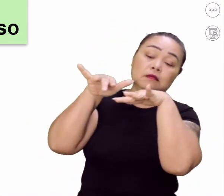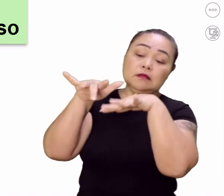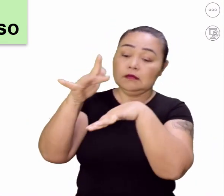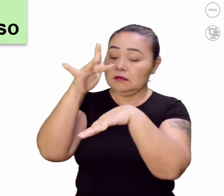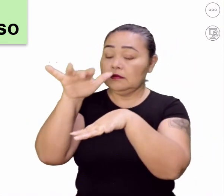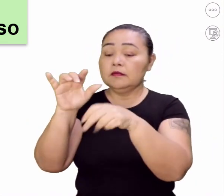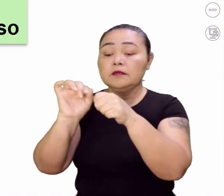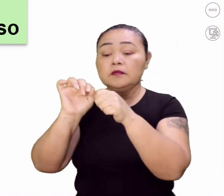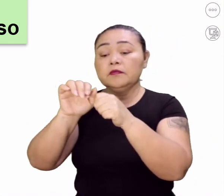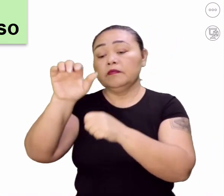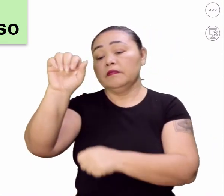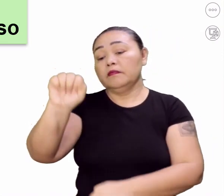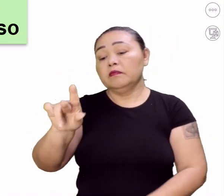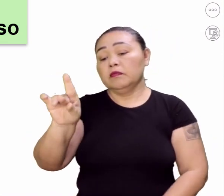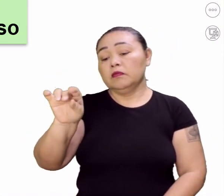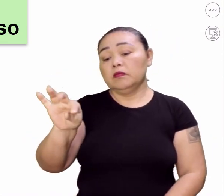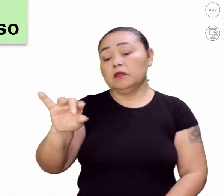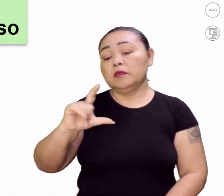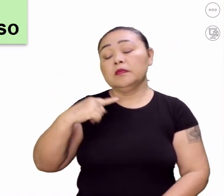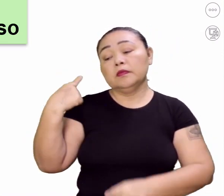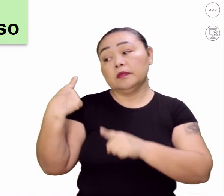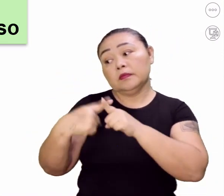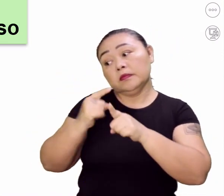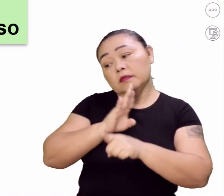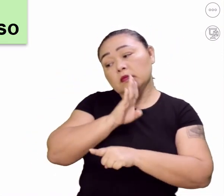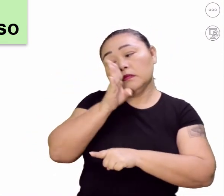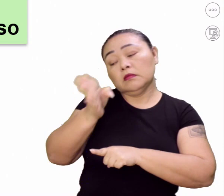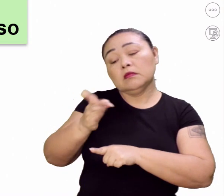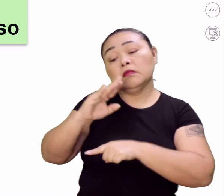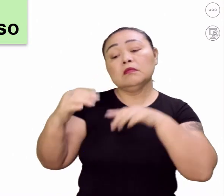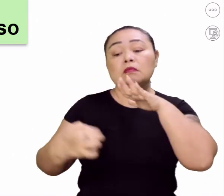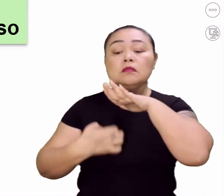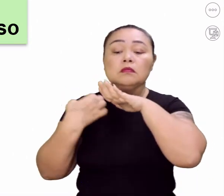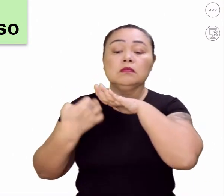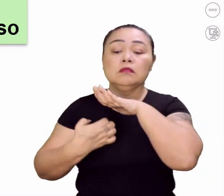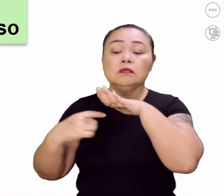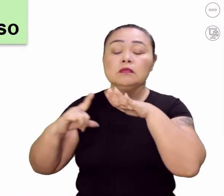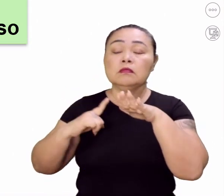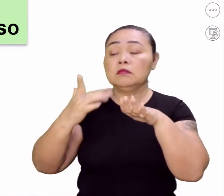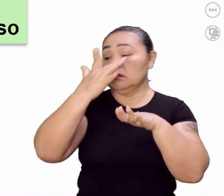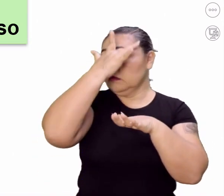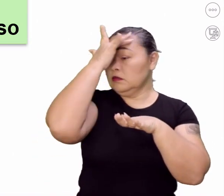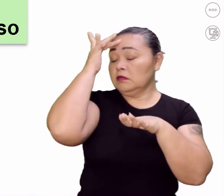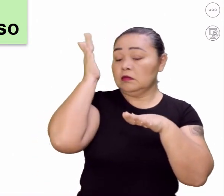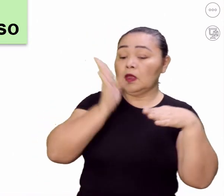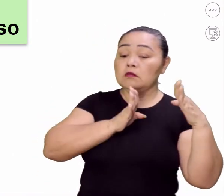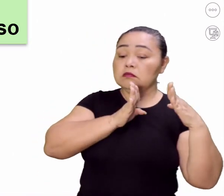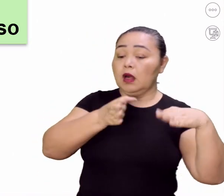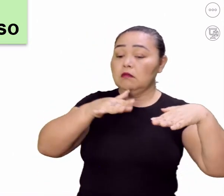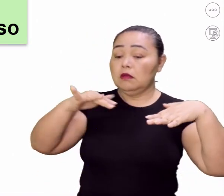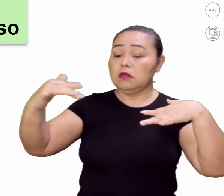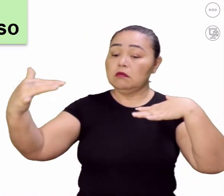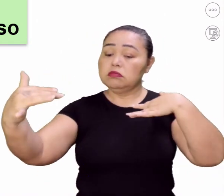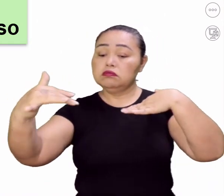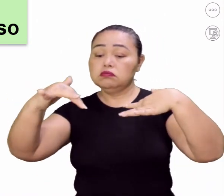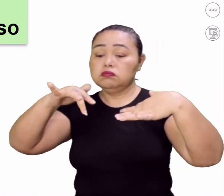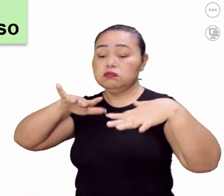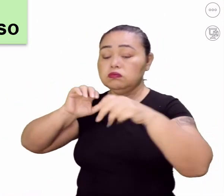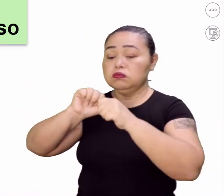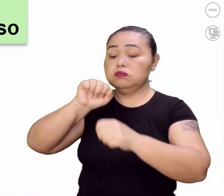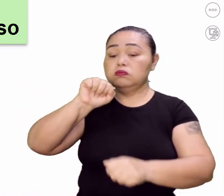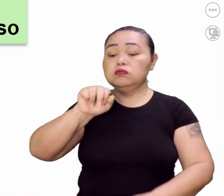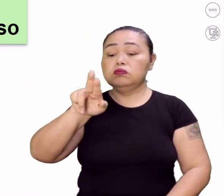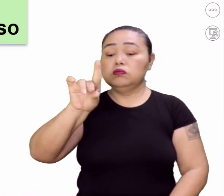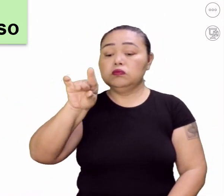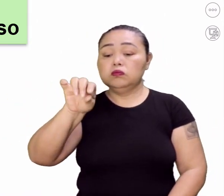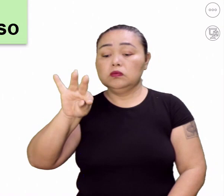região sudeste, principalmente por conta da industrialização, né? Isso aí fez essa concentração populacional no Brasil, naquela região sudeste.